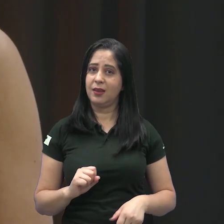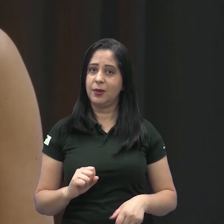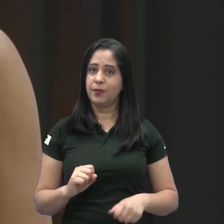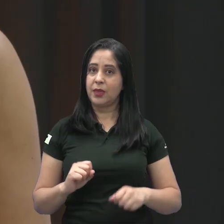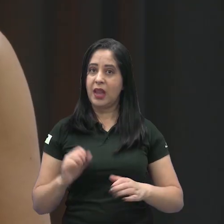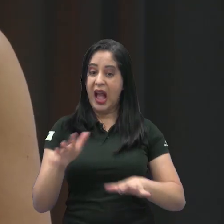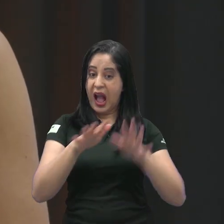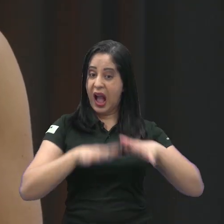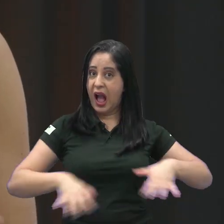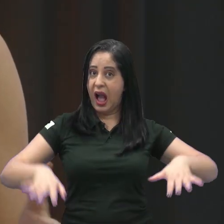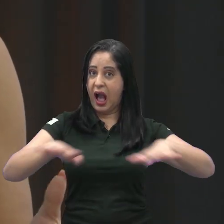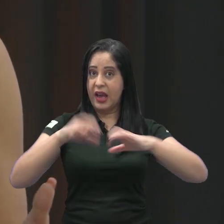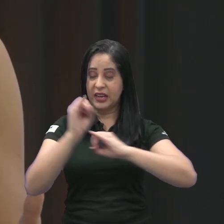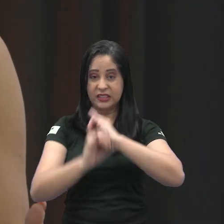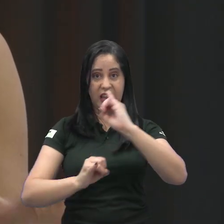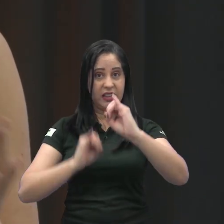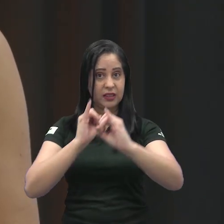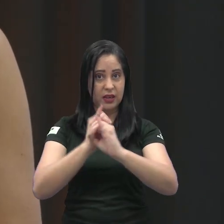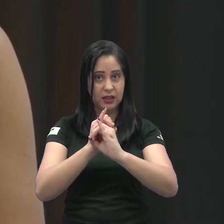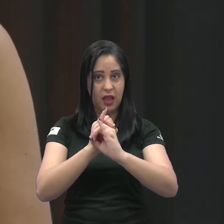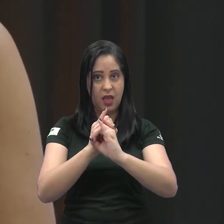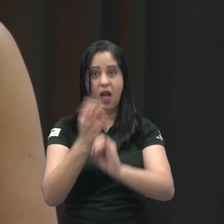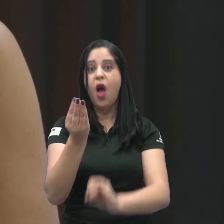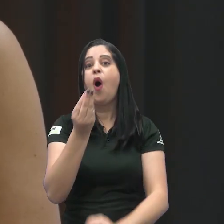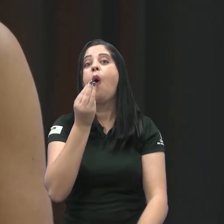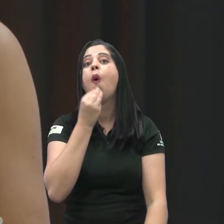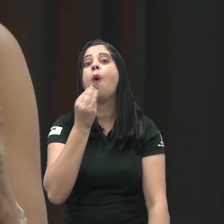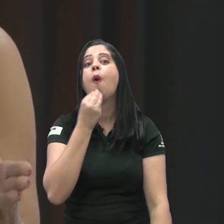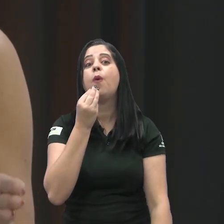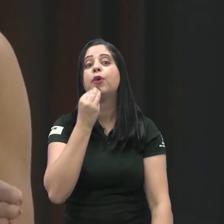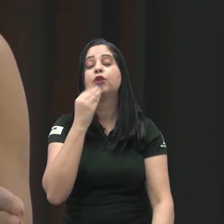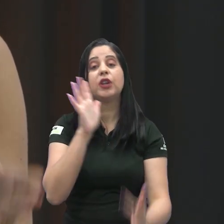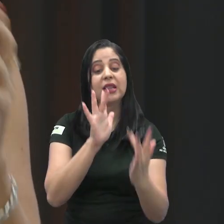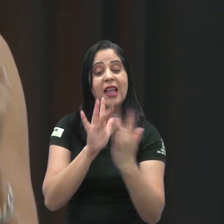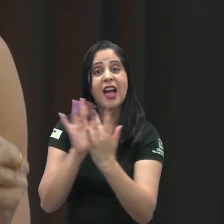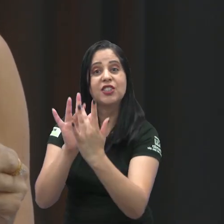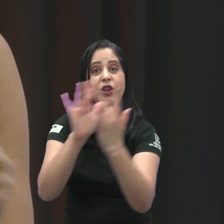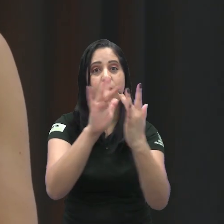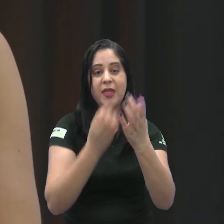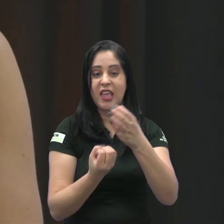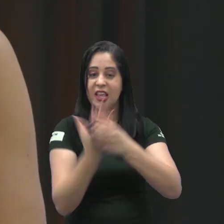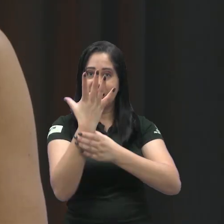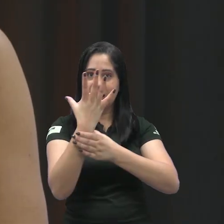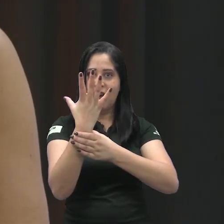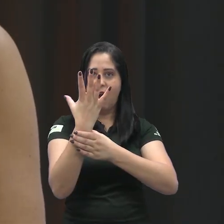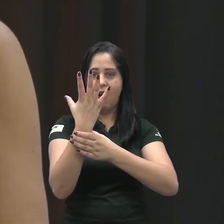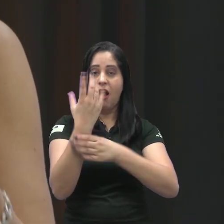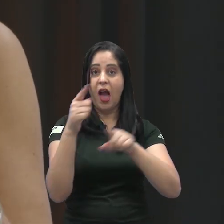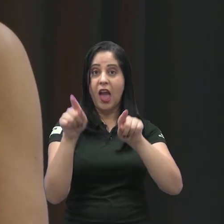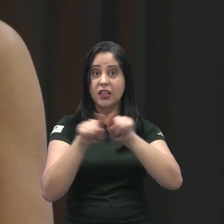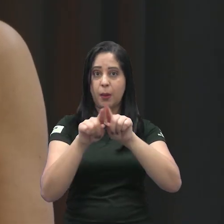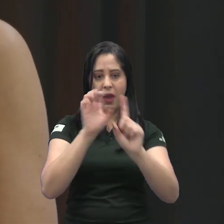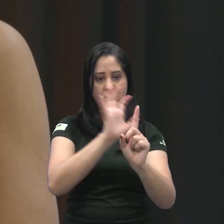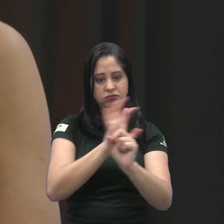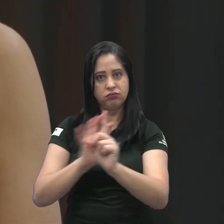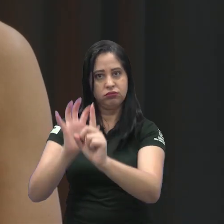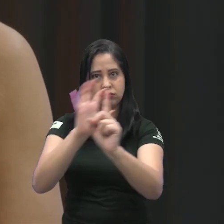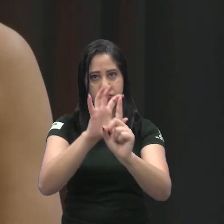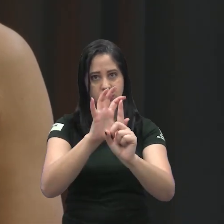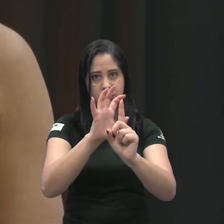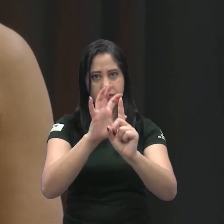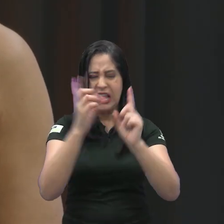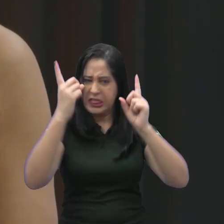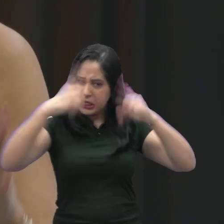O digital não é apenas uma vitrine, é uma oportunidade de se conectar, criar e impactar. A jornada pode